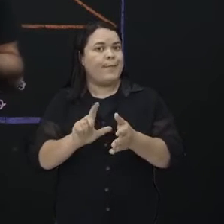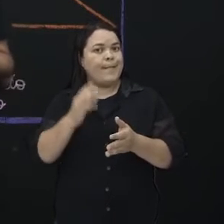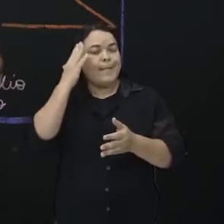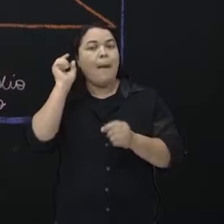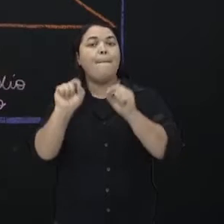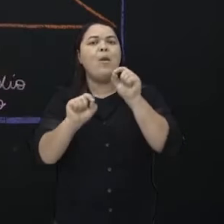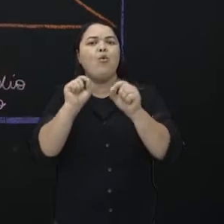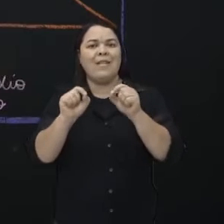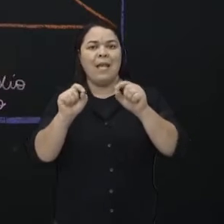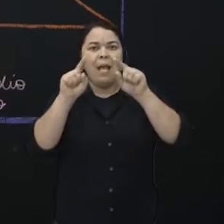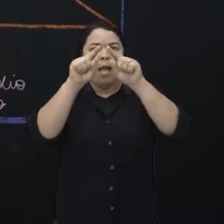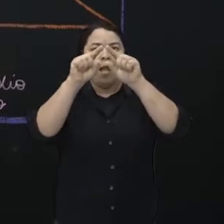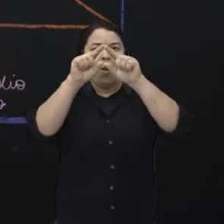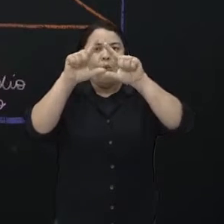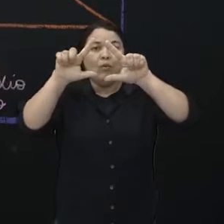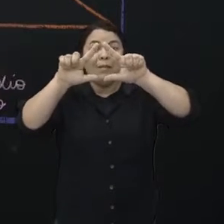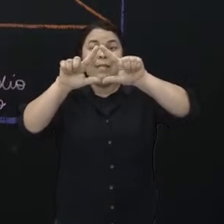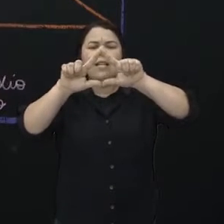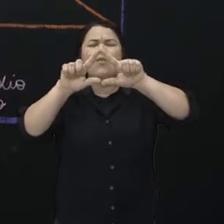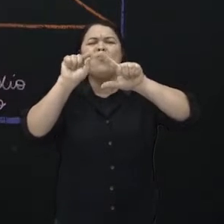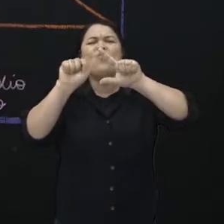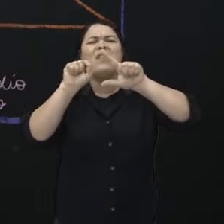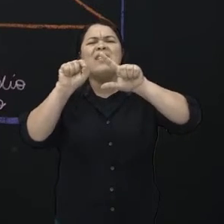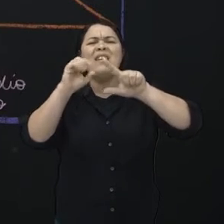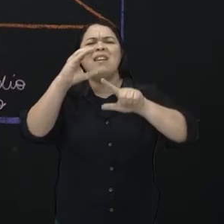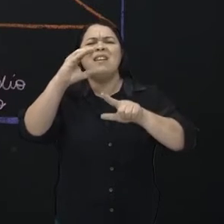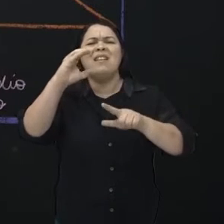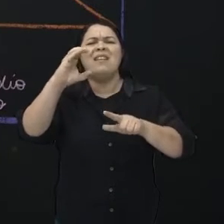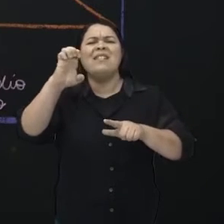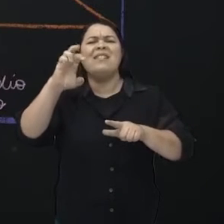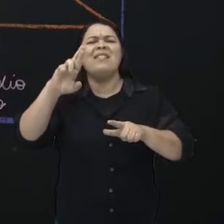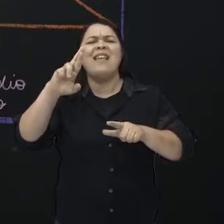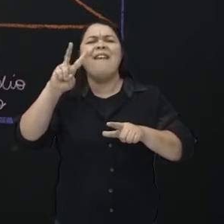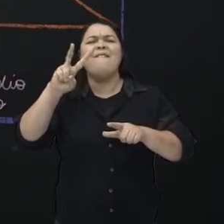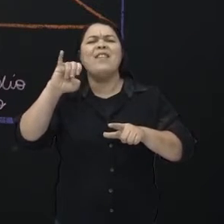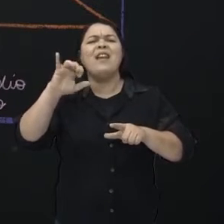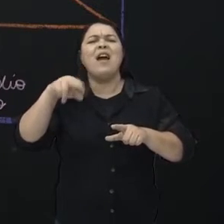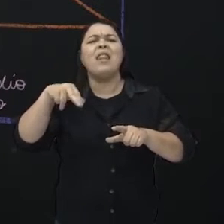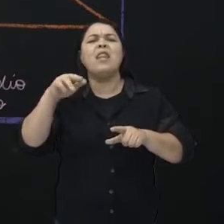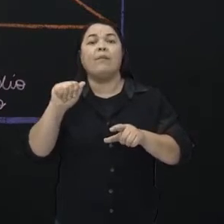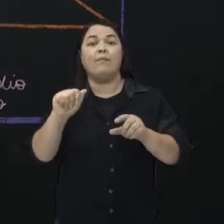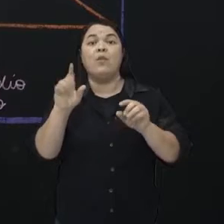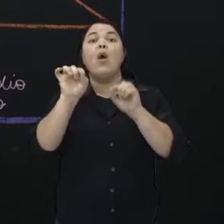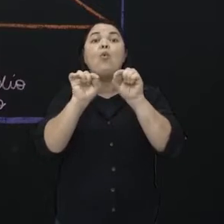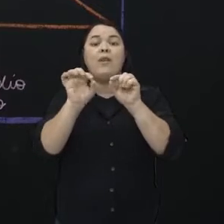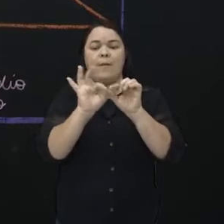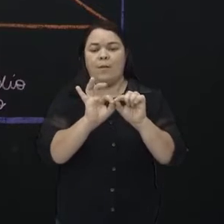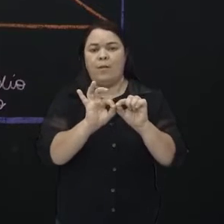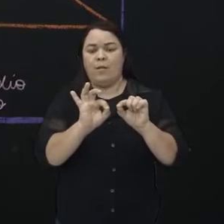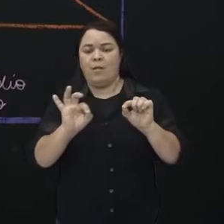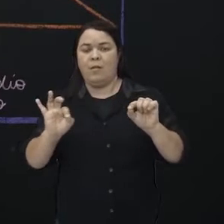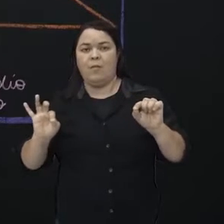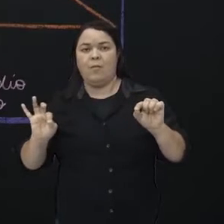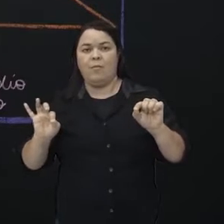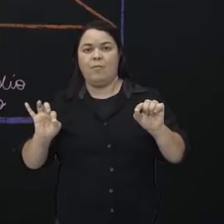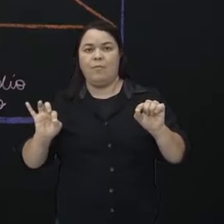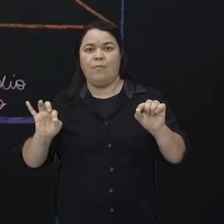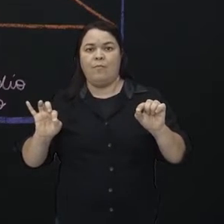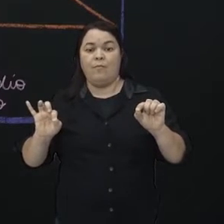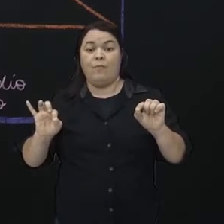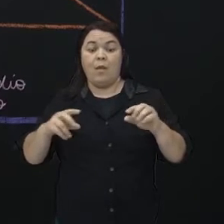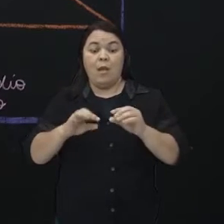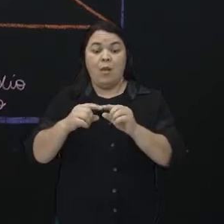triângulo o que é uma seviana. Vamos aqui a definição então, olha só. Sevianas são segmentos com uma extremidade em um vértice